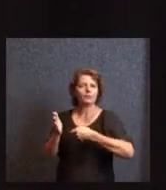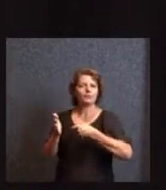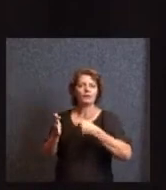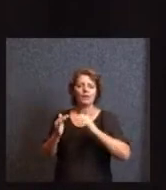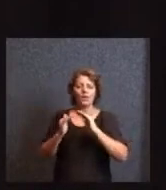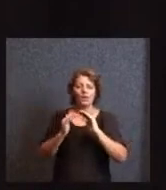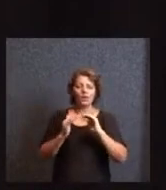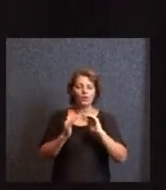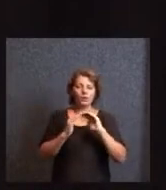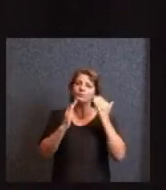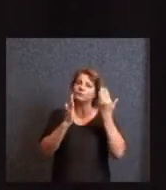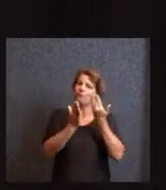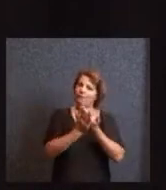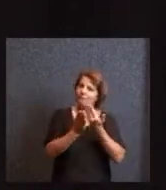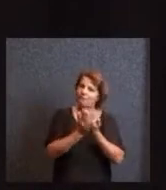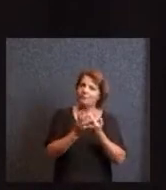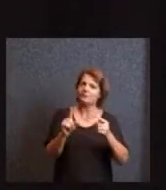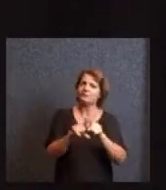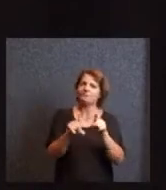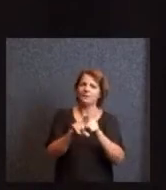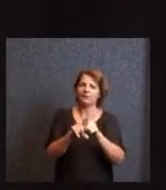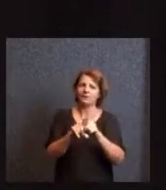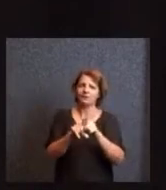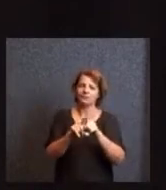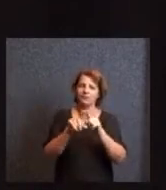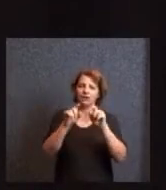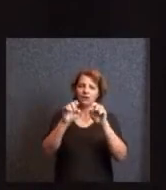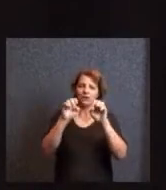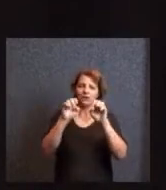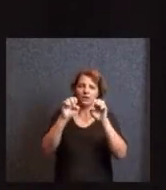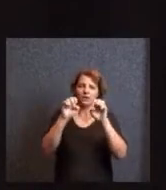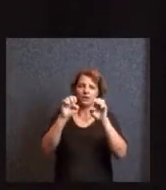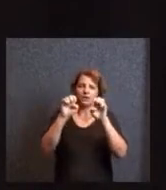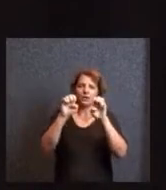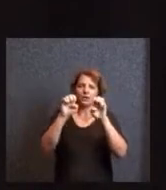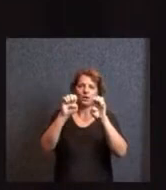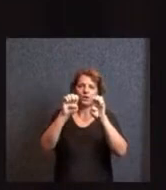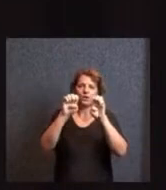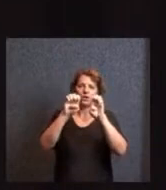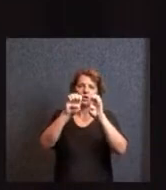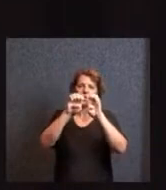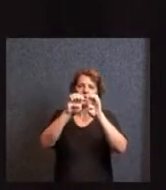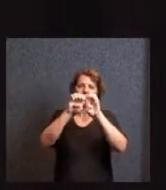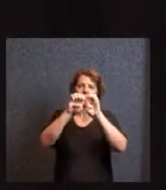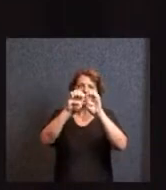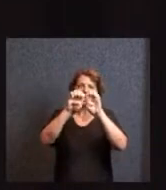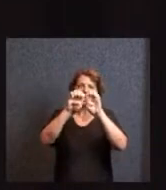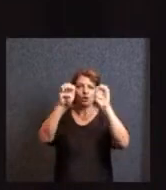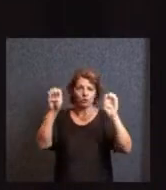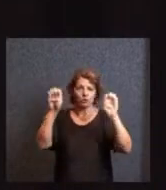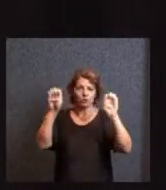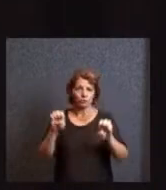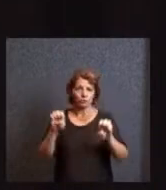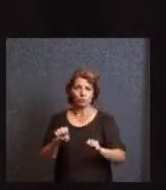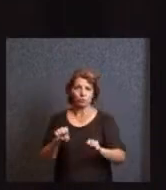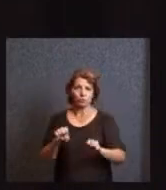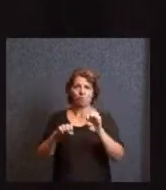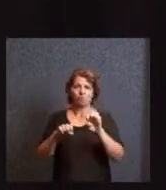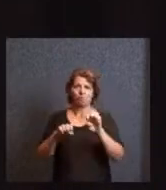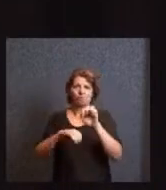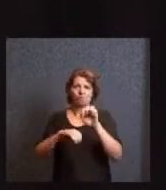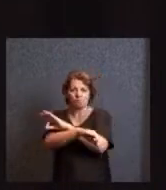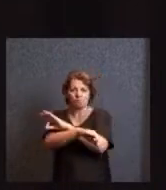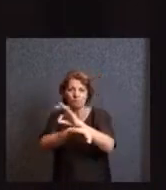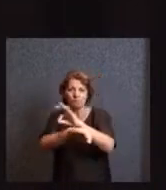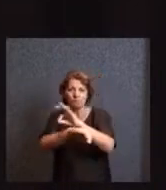escolas também sempre tenham a estrutura da melhor possível, e isso está sendo visto com exemplos concretos, e que tenhamos